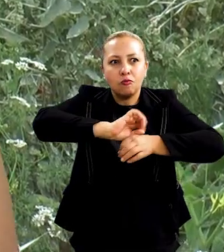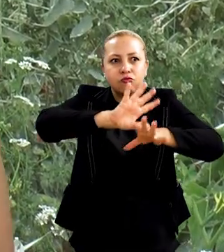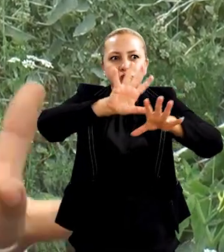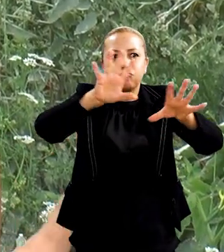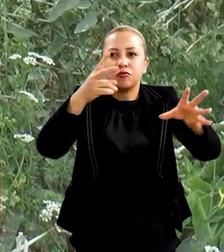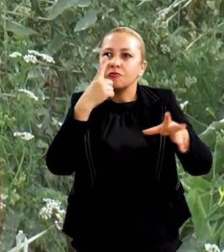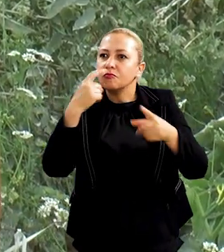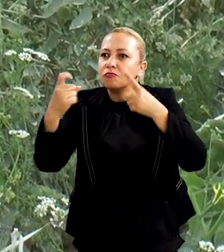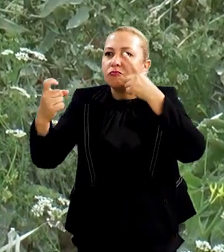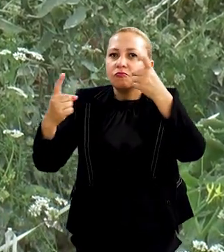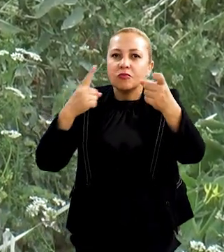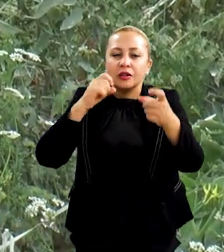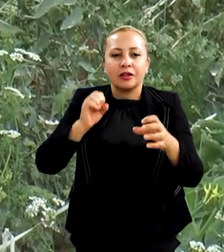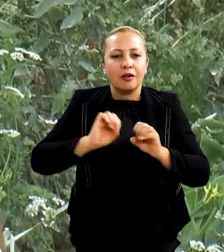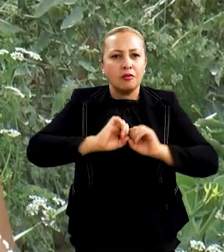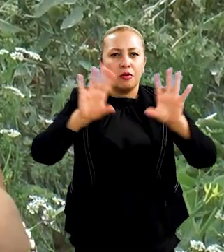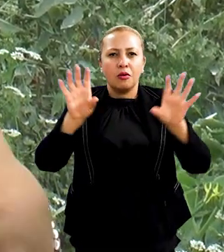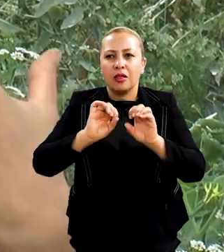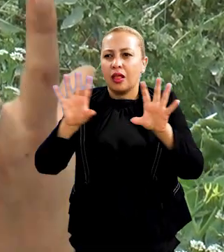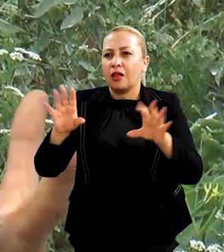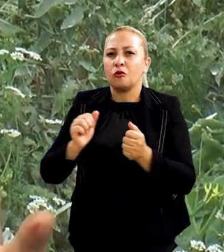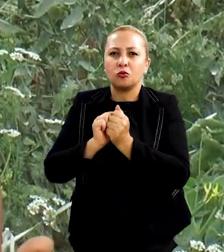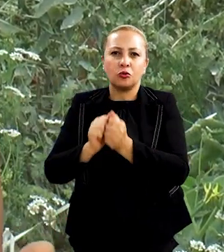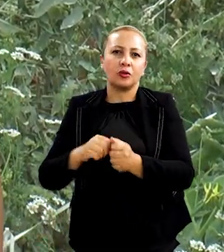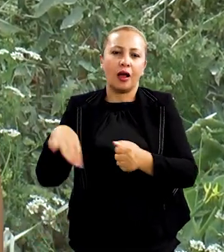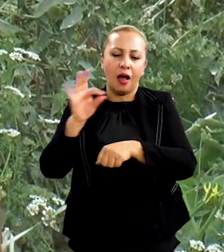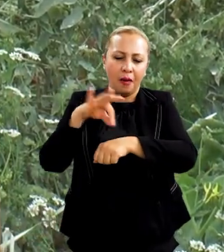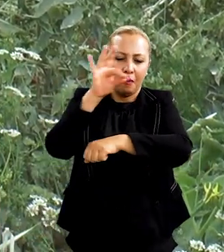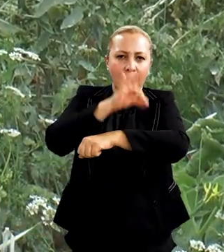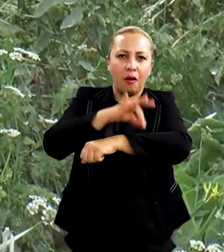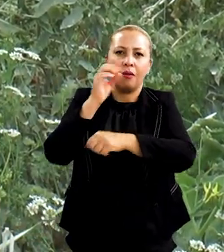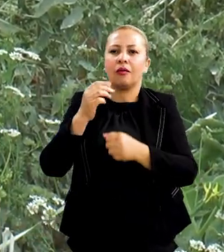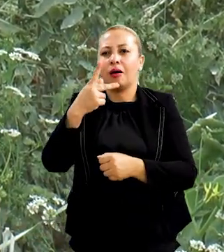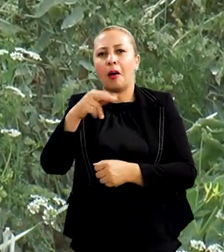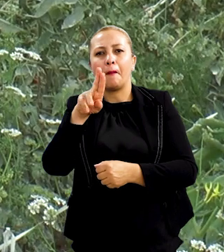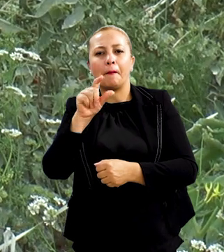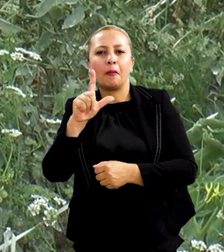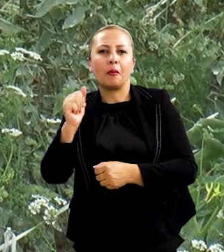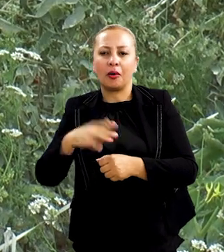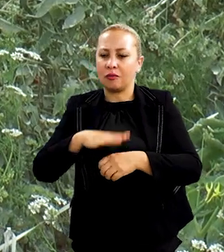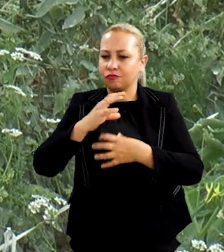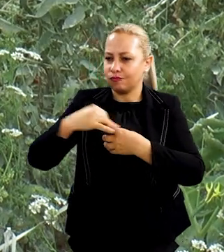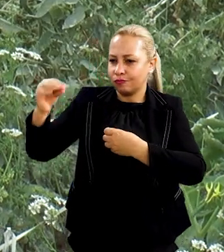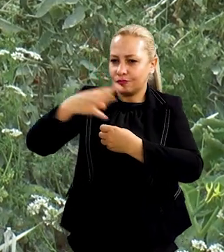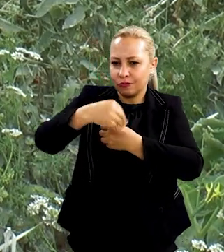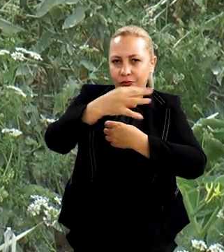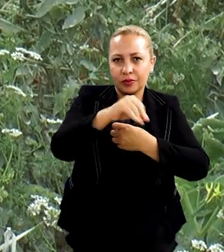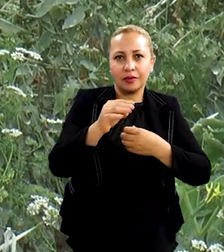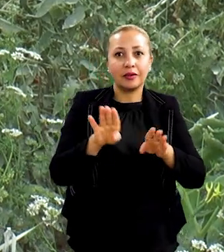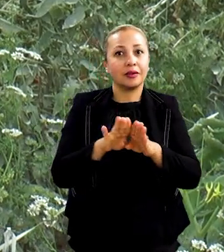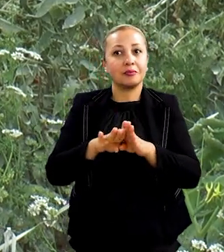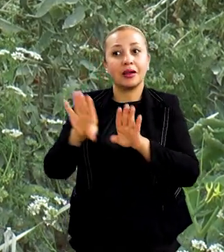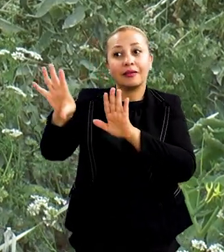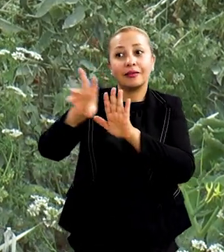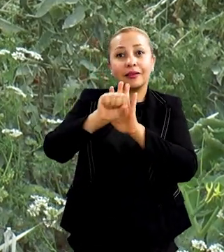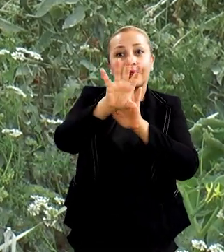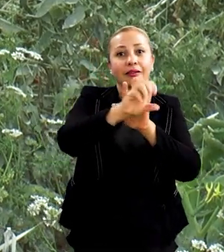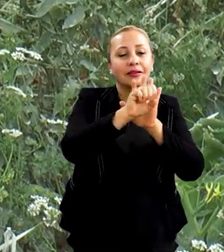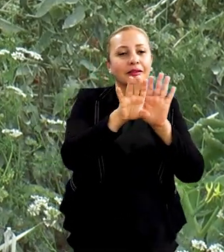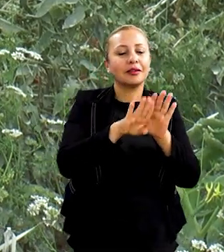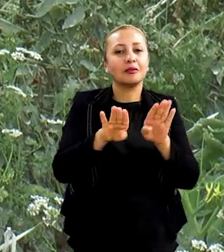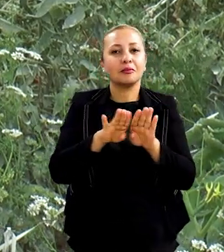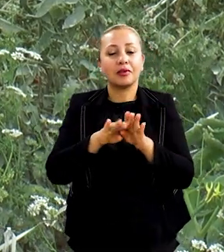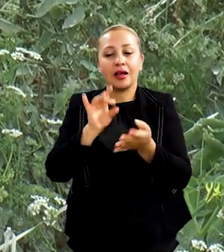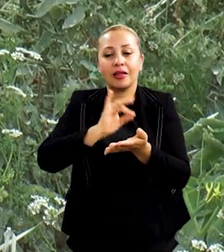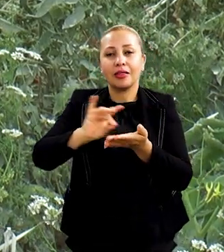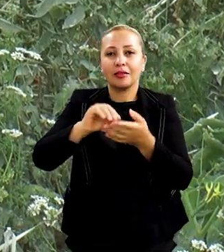as pragas que disseminam virose, como pulgão, mosca branca. E, além disso, ele atrai os inimigos naturais, que os